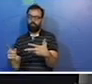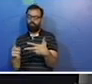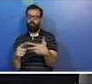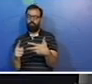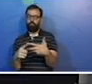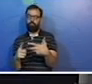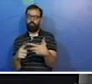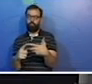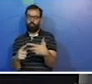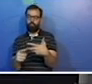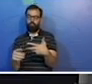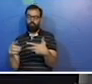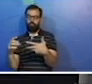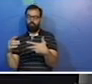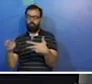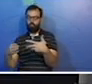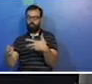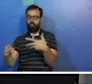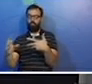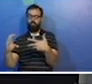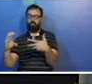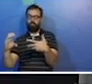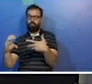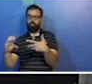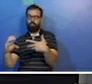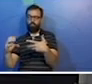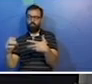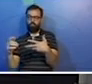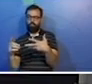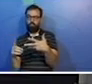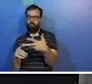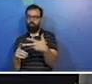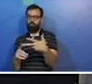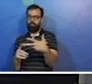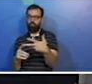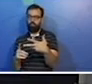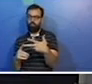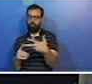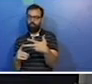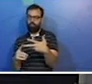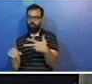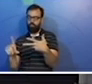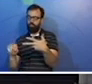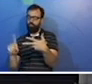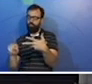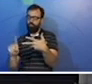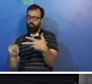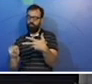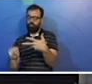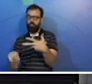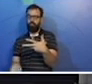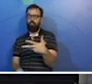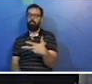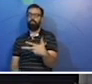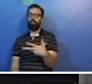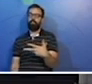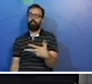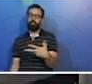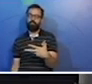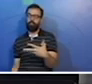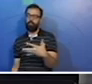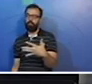Segundo consumidor, carpa. Vamos mudar o caminho. A setinha indica, martim pescador.